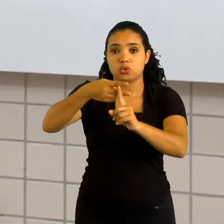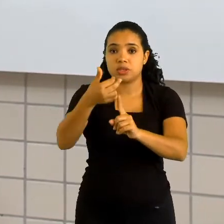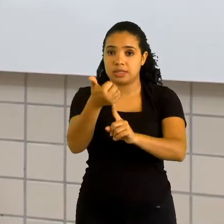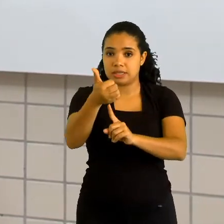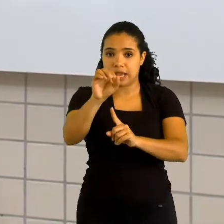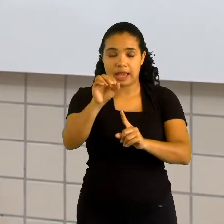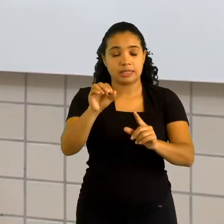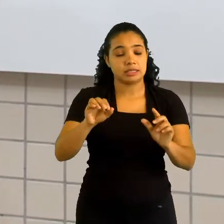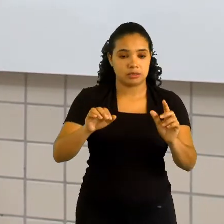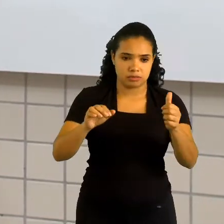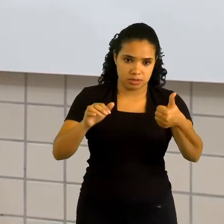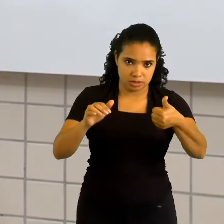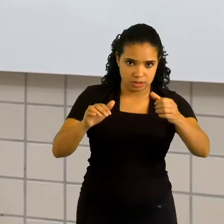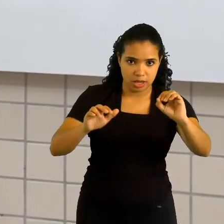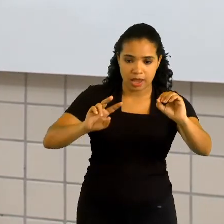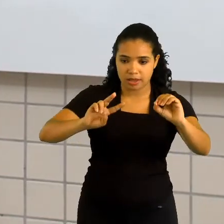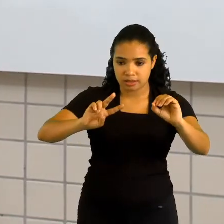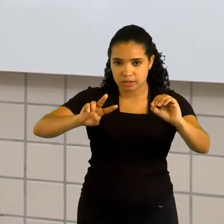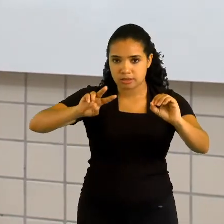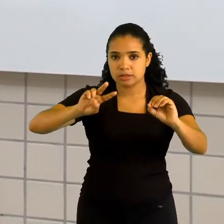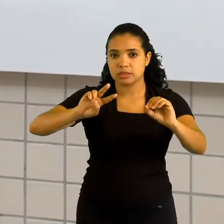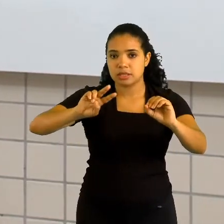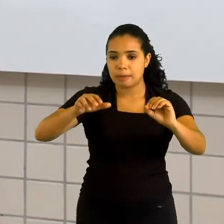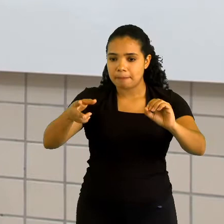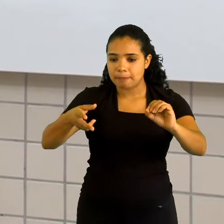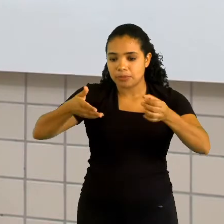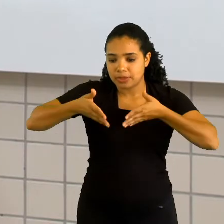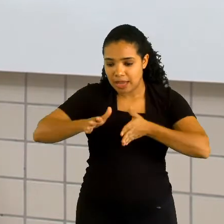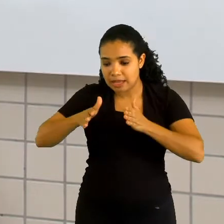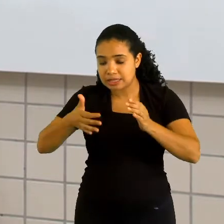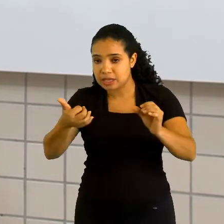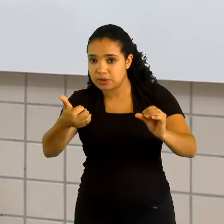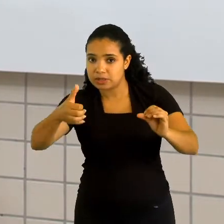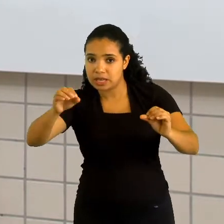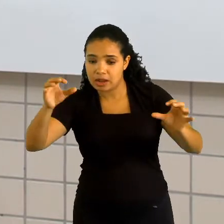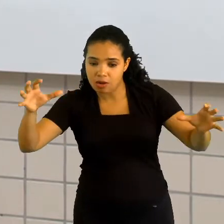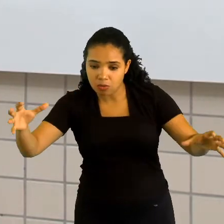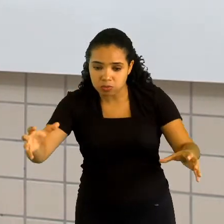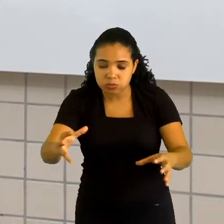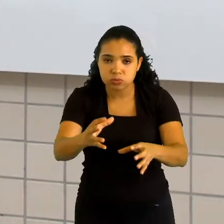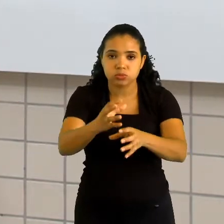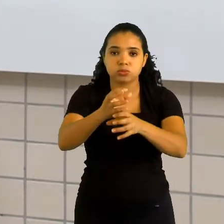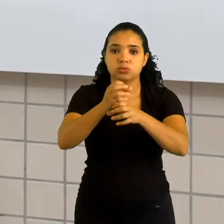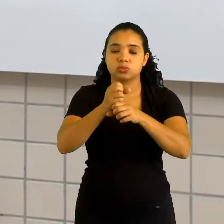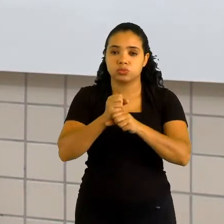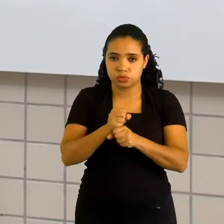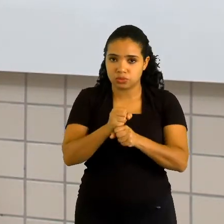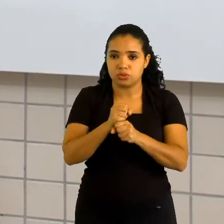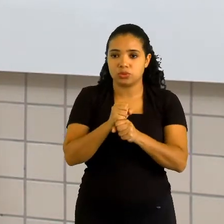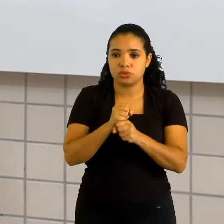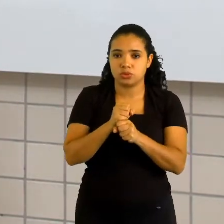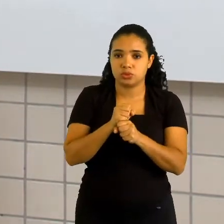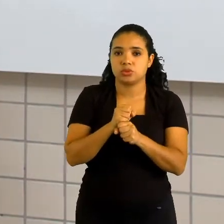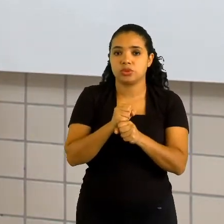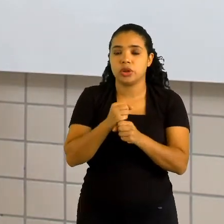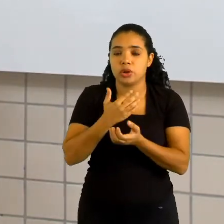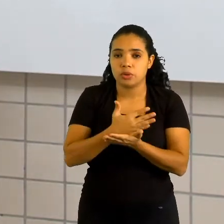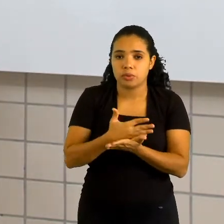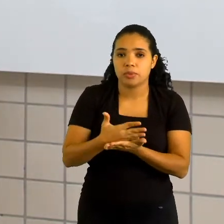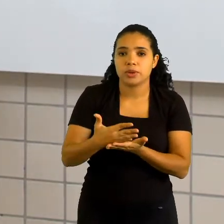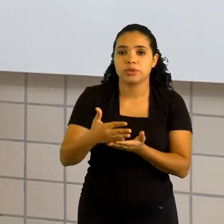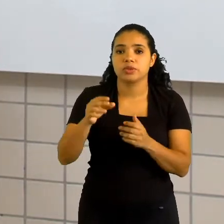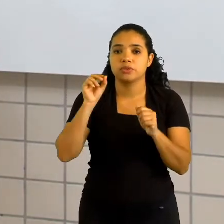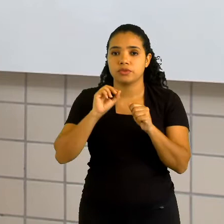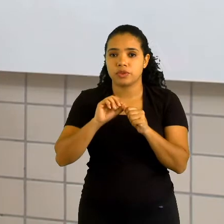filhotes no mínimo, né? Então ele começou a perceber que ele poderia juntar essas quantidades e passou a